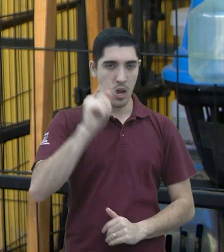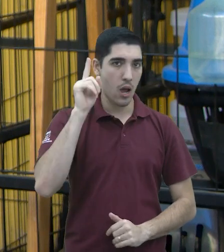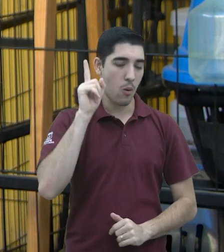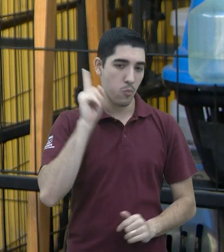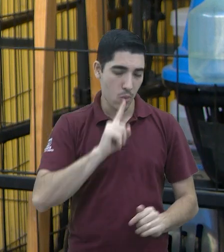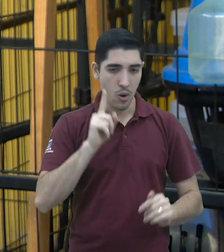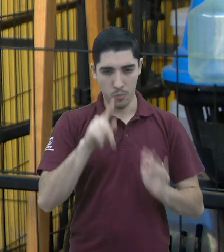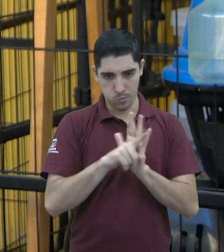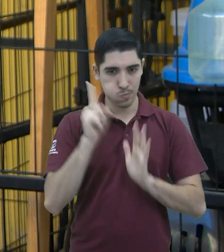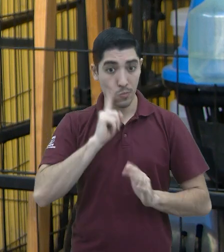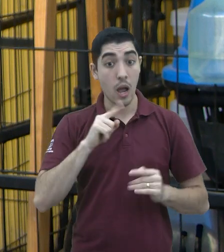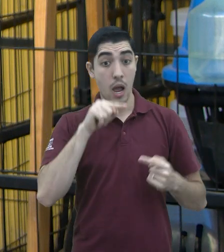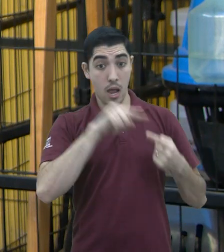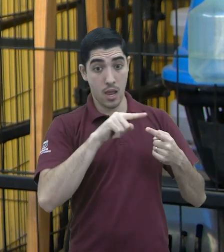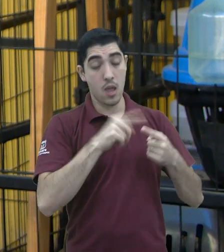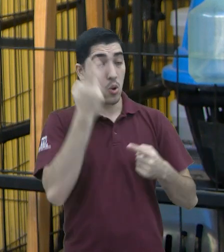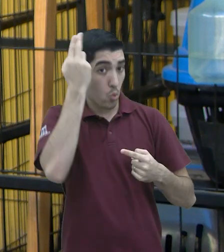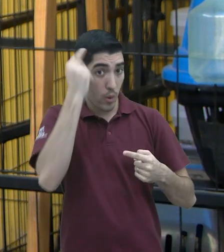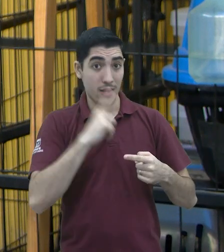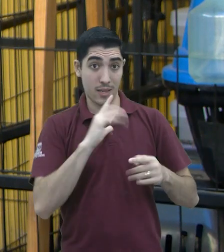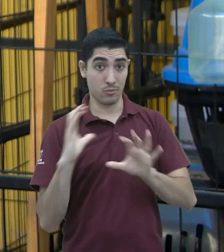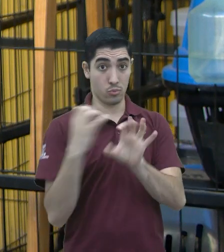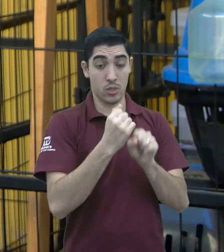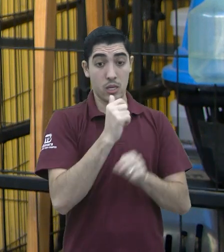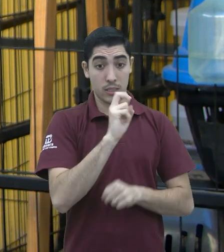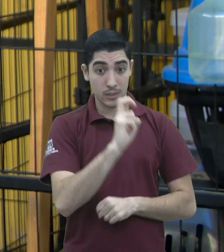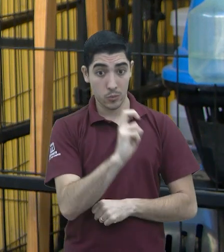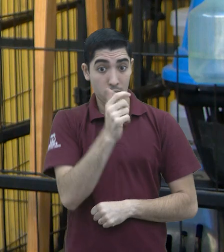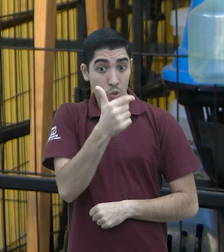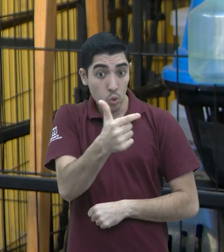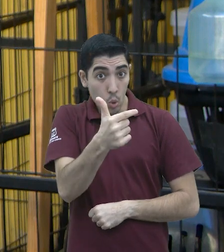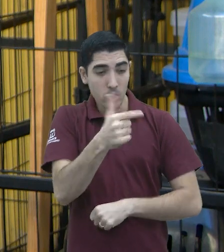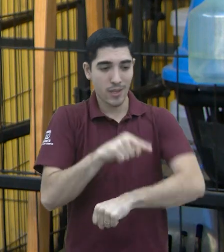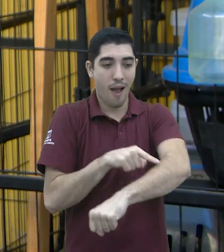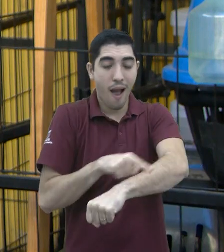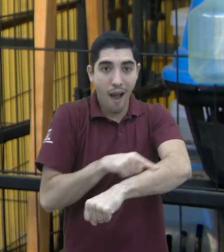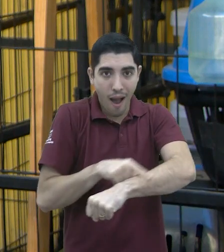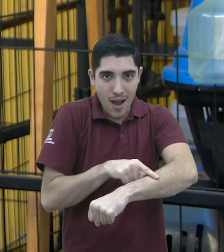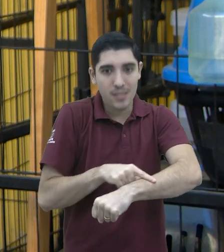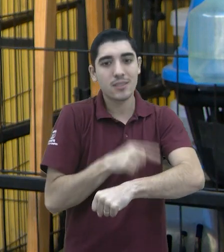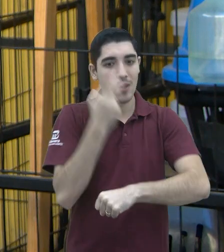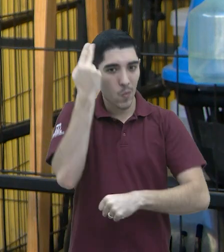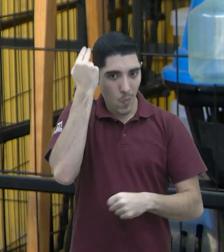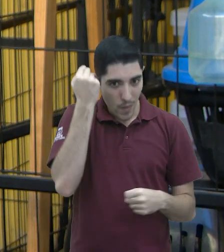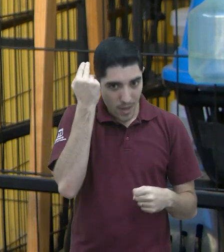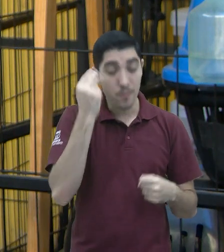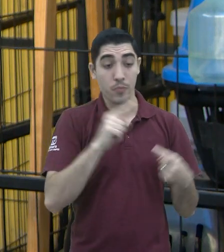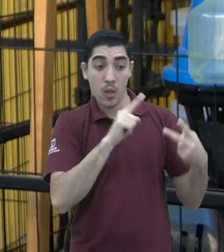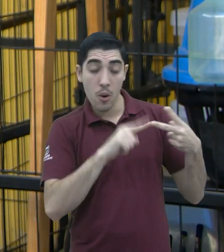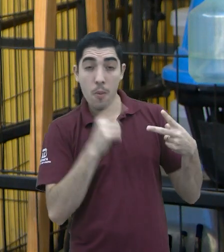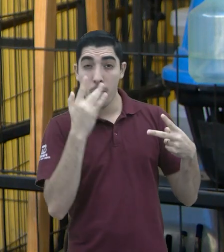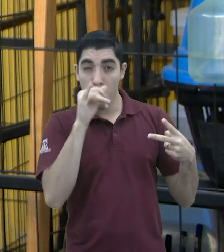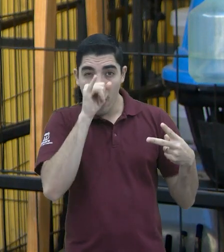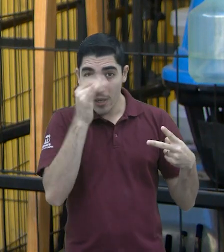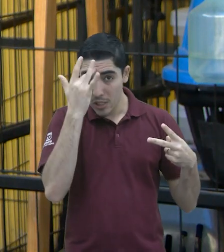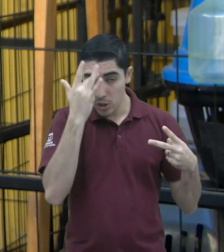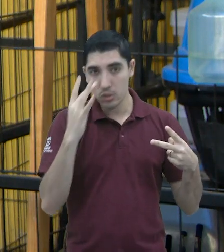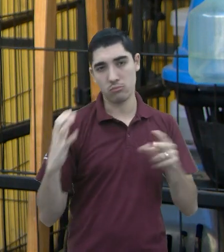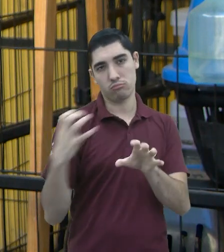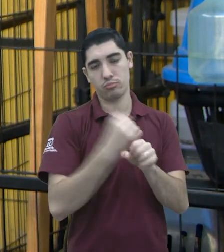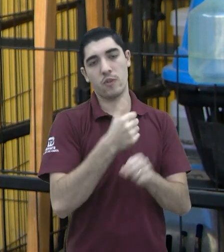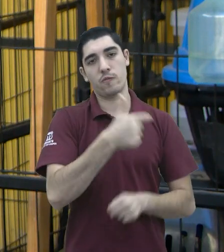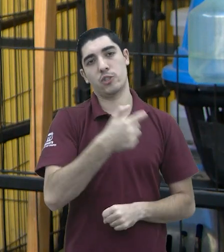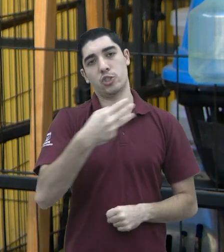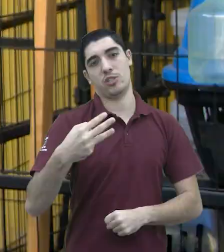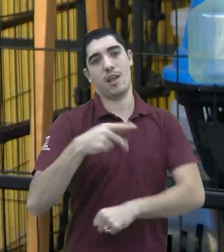52 raças reconhecidas. Então tem 52 raças diferentes, não só os Netherlandarf, Gigante de Flandres, Minilope, e de porquinho da